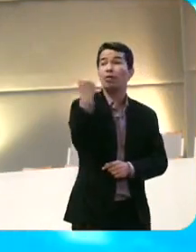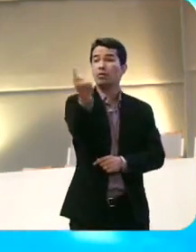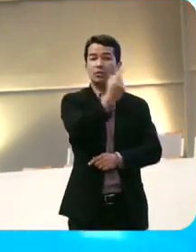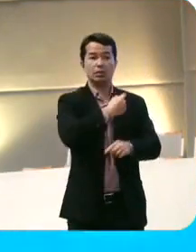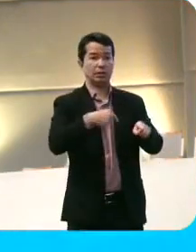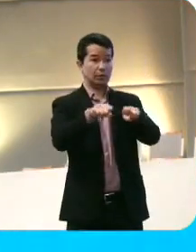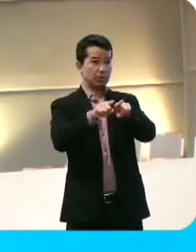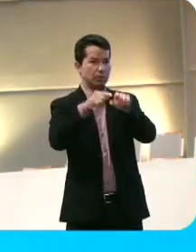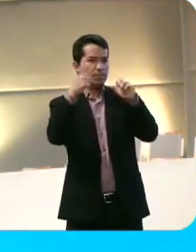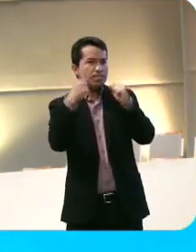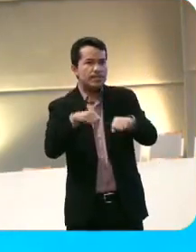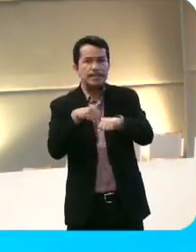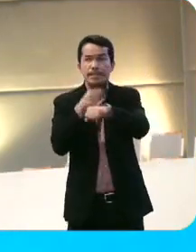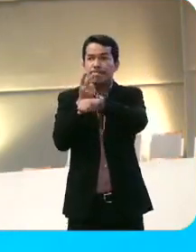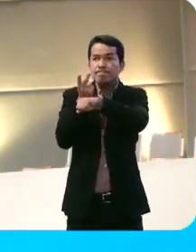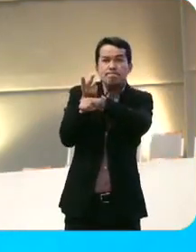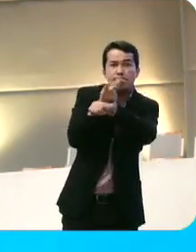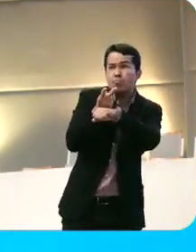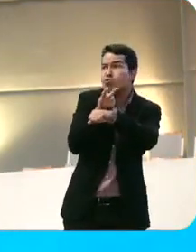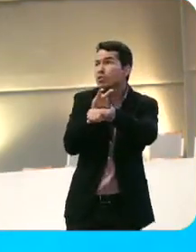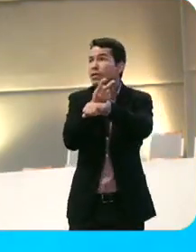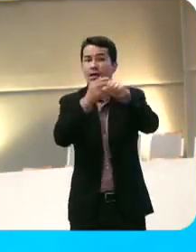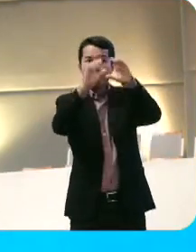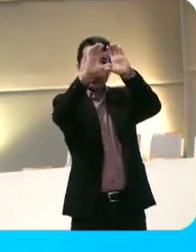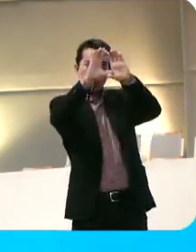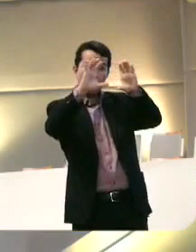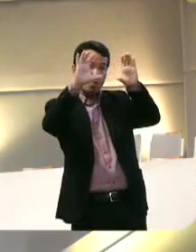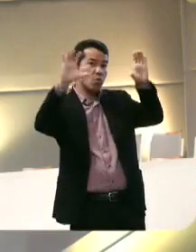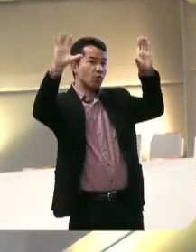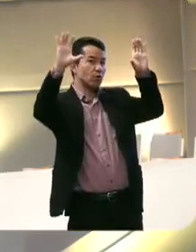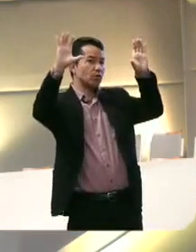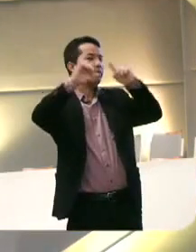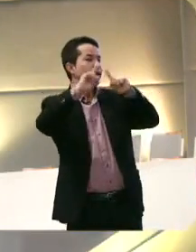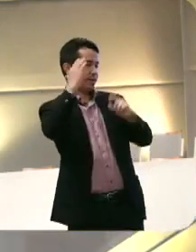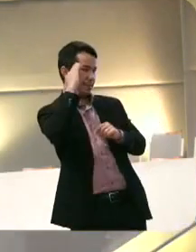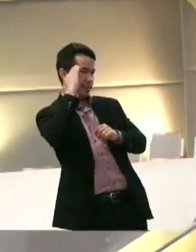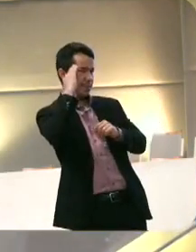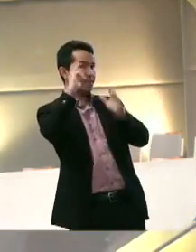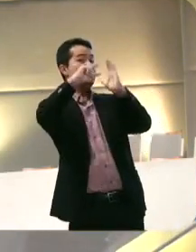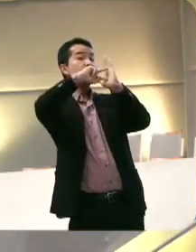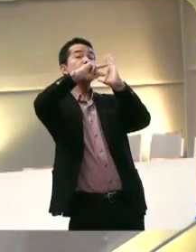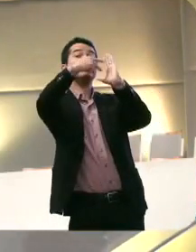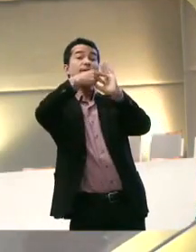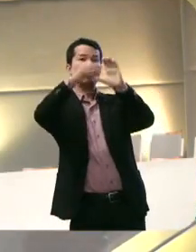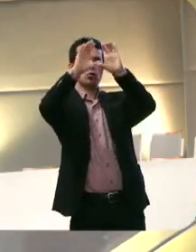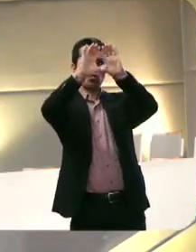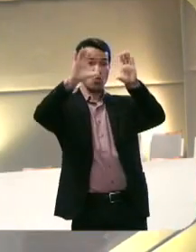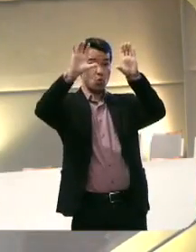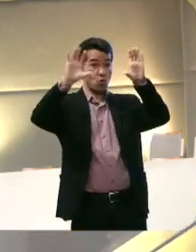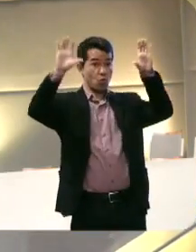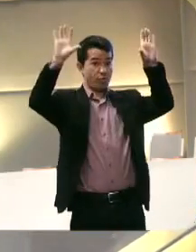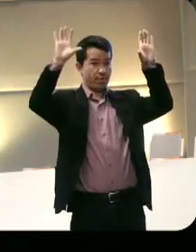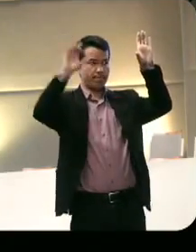fé que busca esta nuvem. Em primeiro lugar, esta nuvem representa